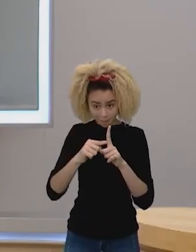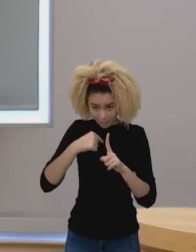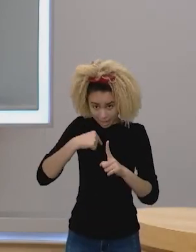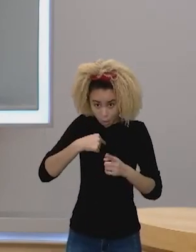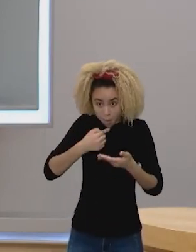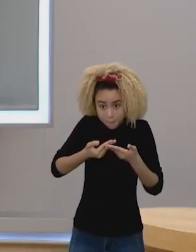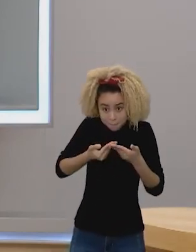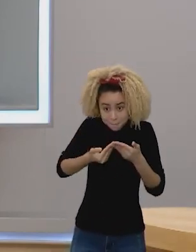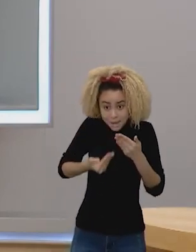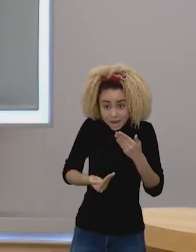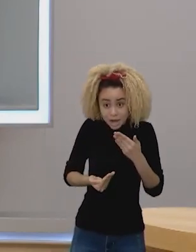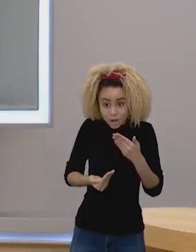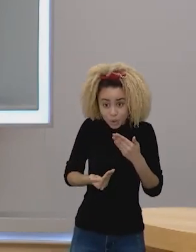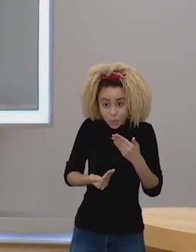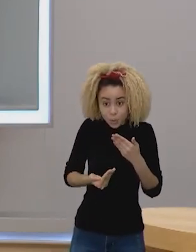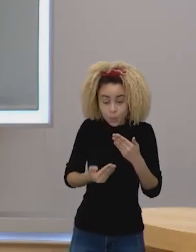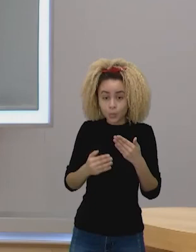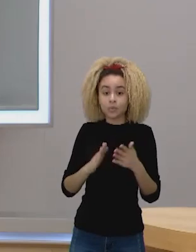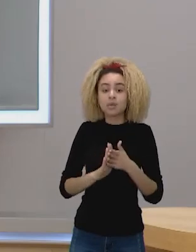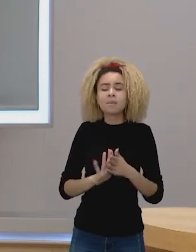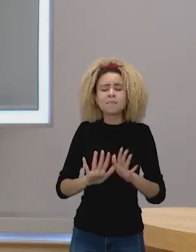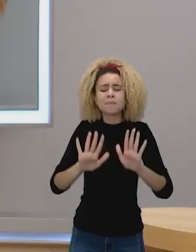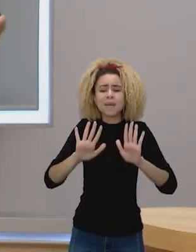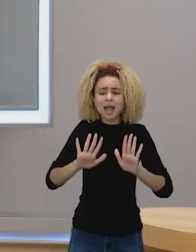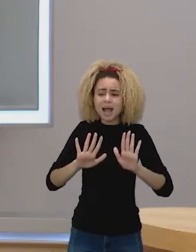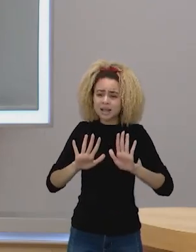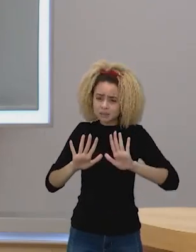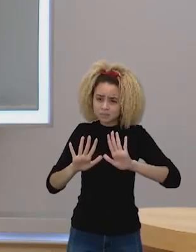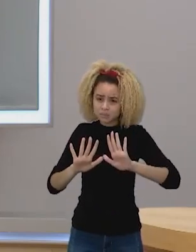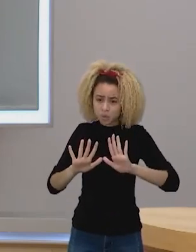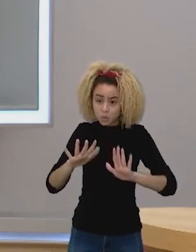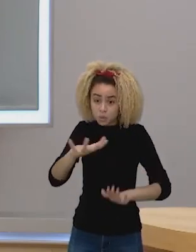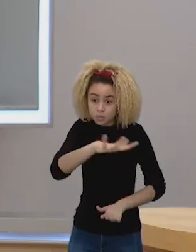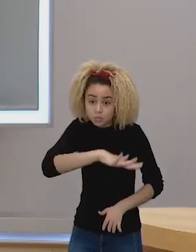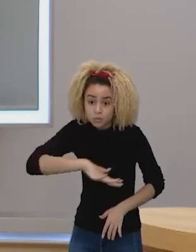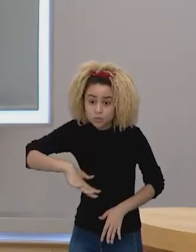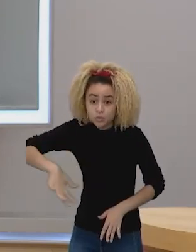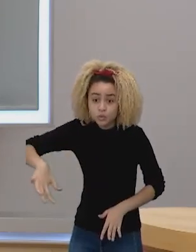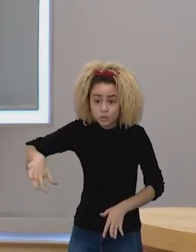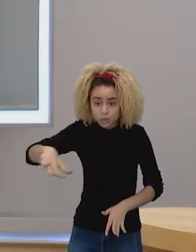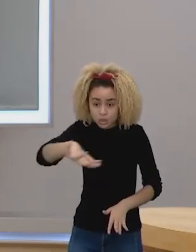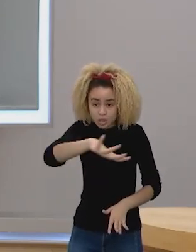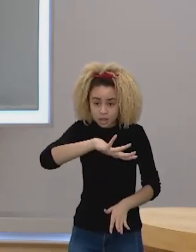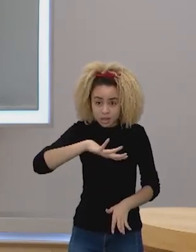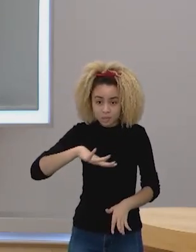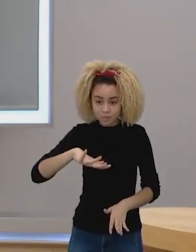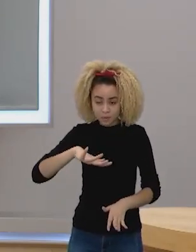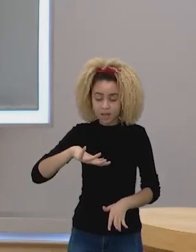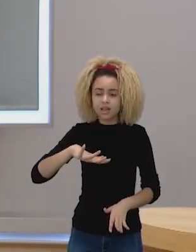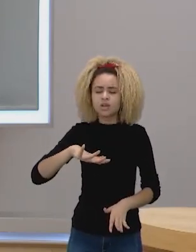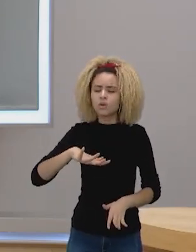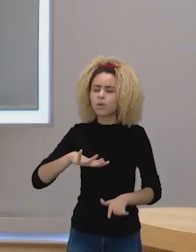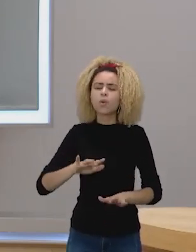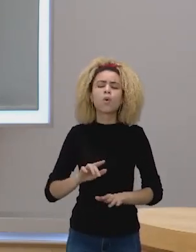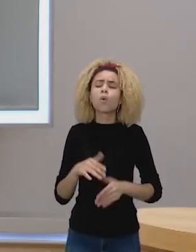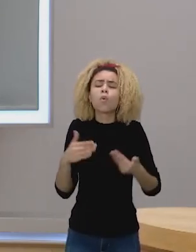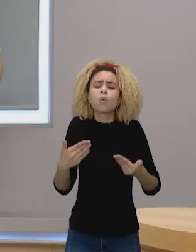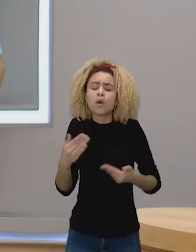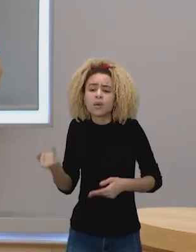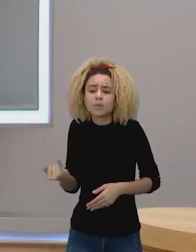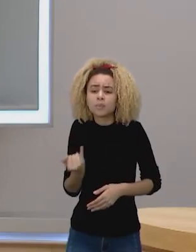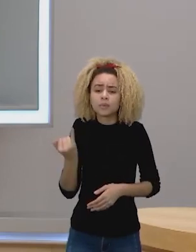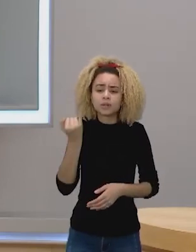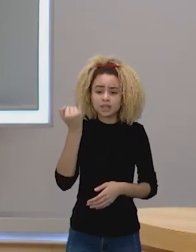calor, será que para a Terra, para o sistema que a gente tem aqui do ambiente, será que é mais